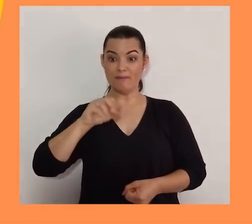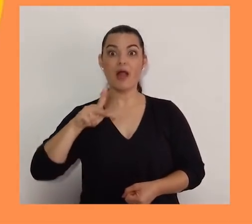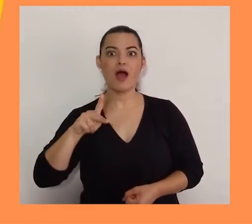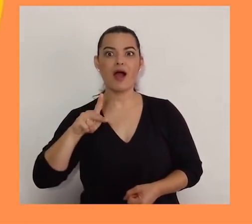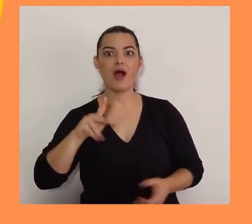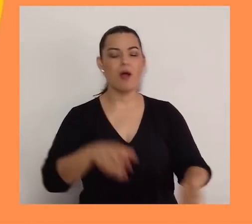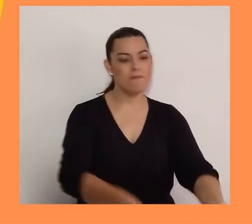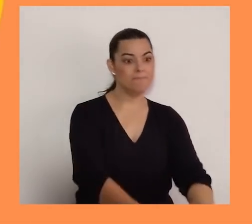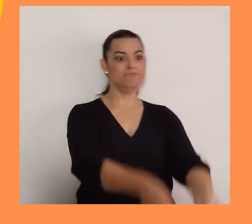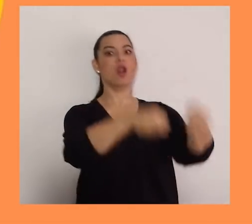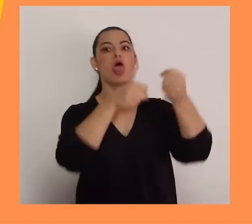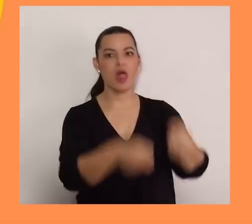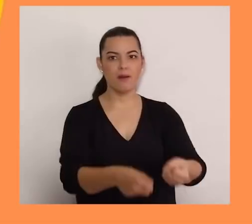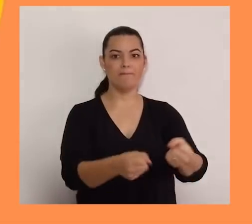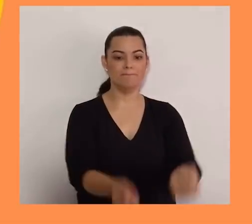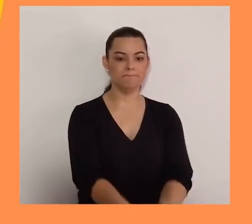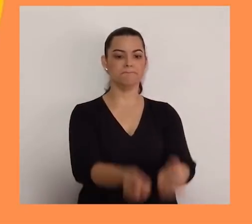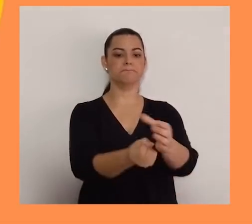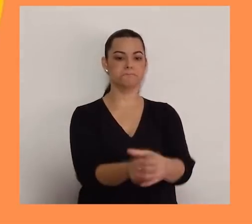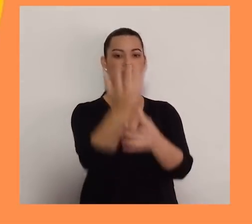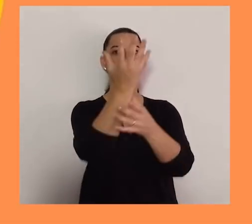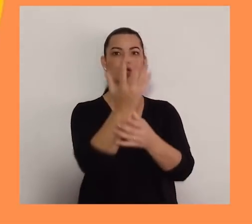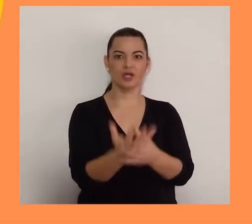neta. a neta,